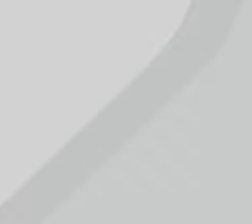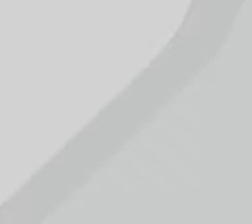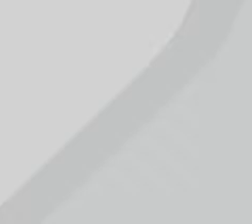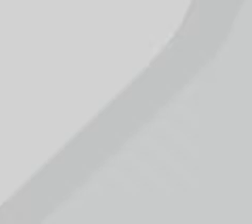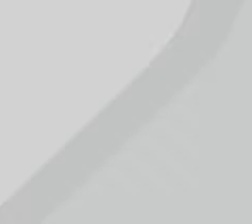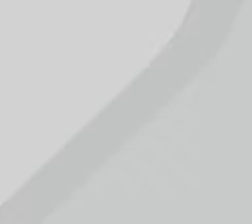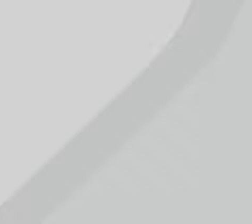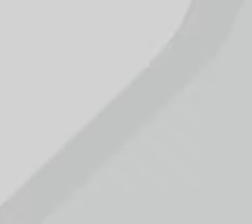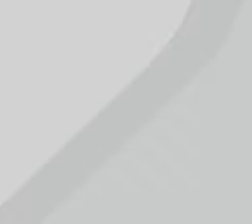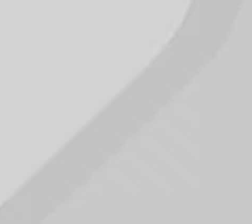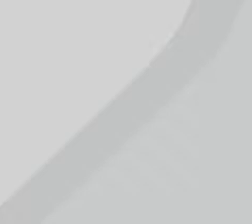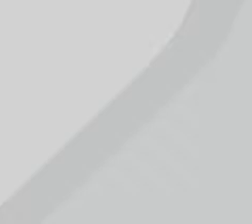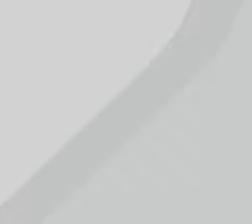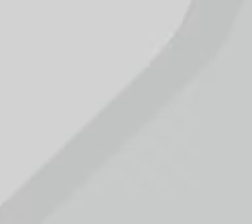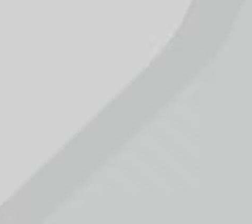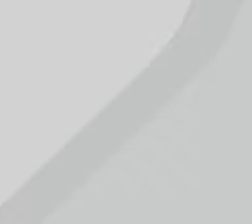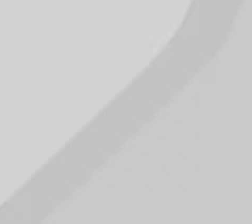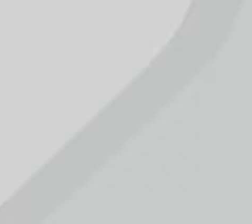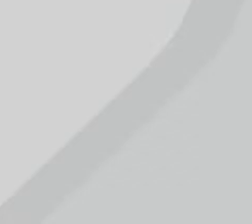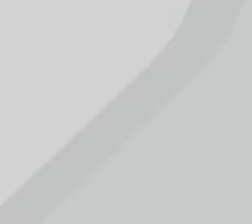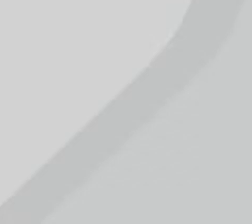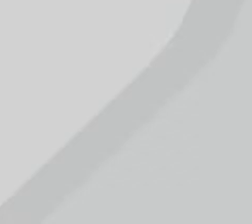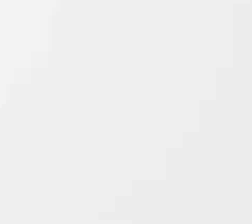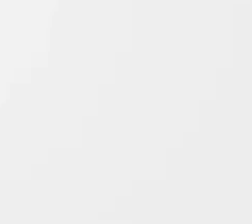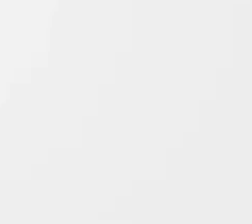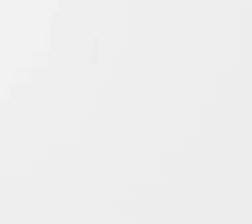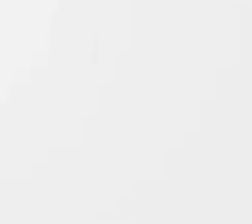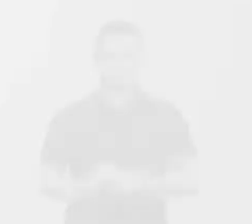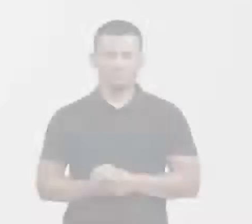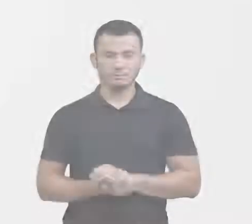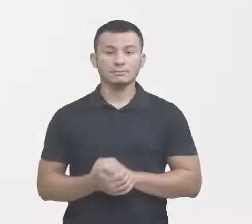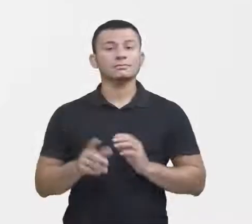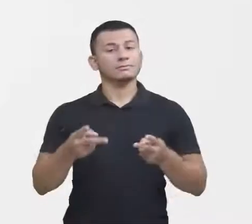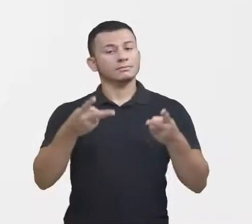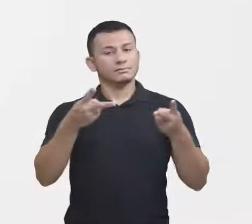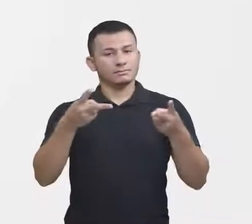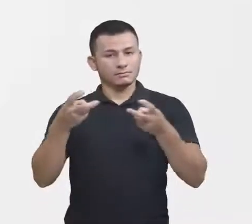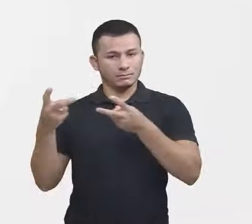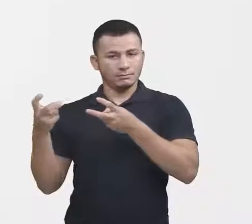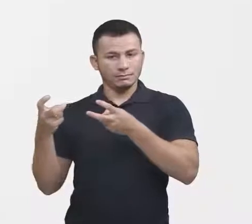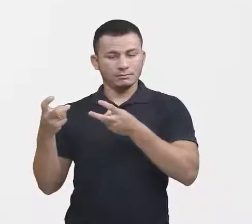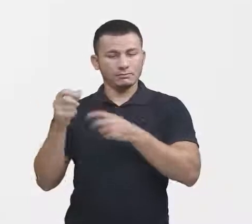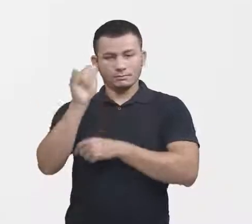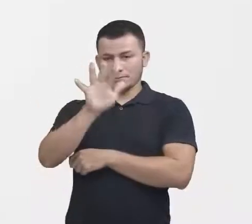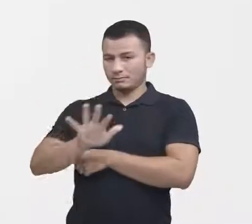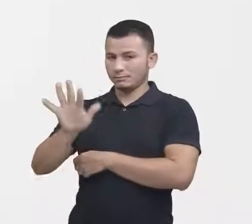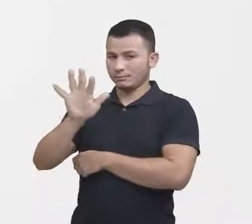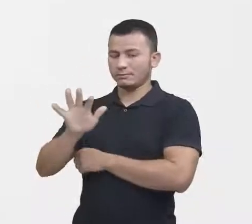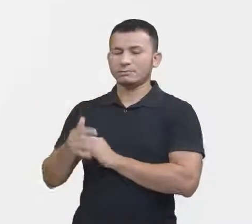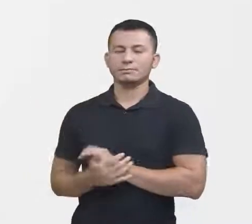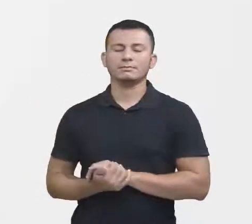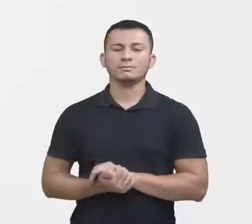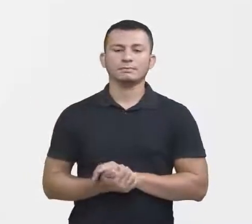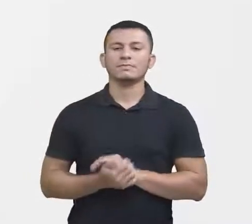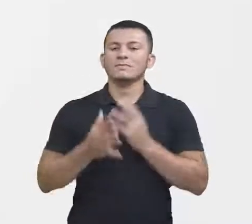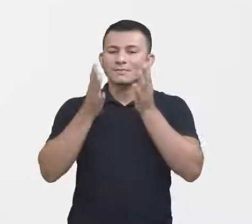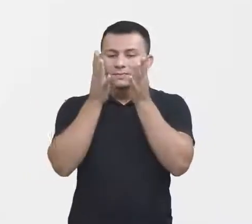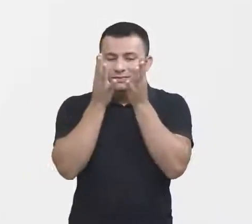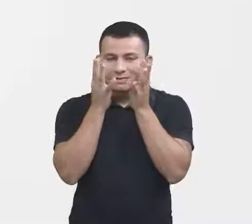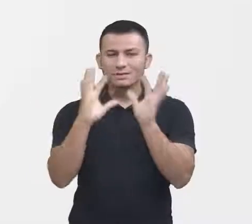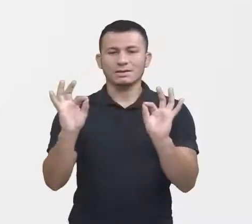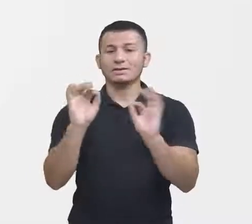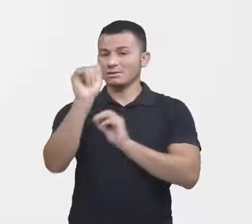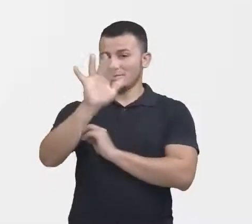E aí e observe as imagens prestem bem atenção